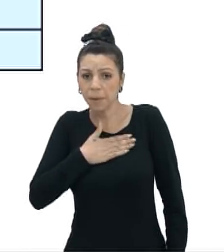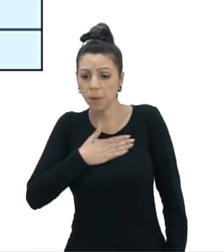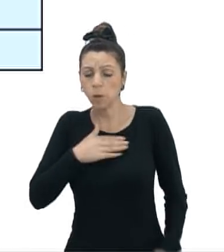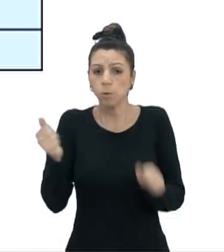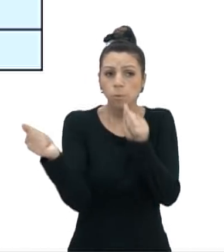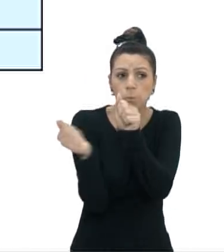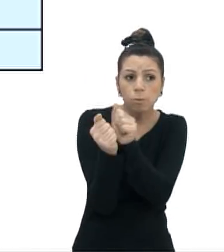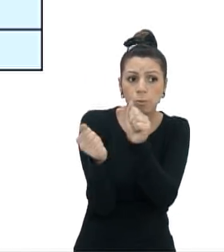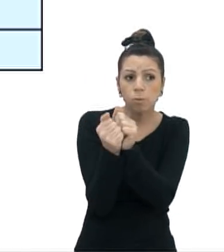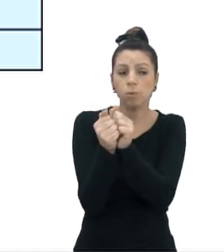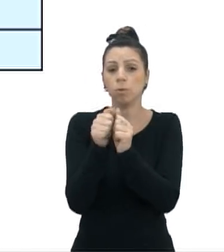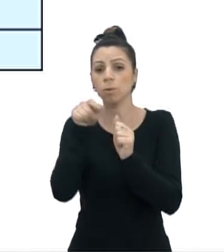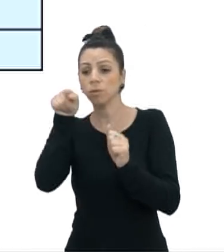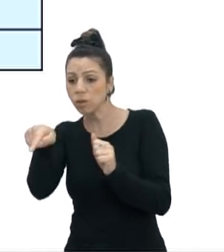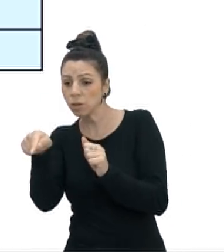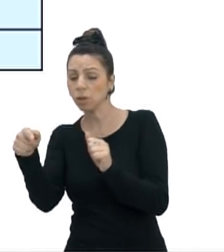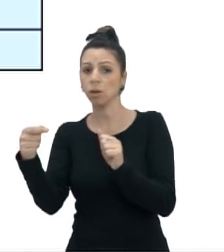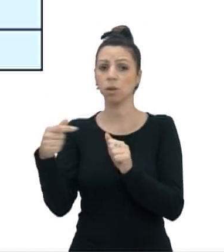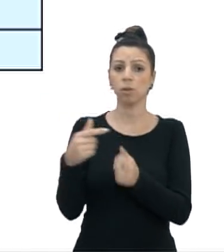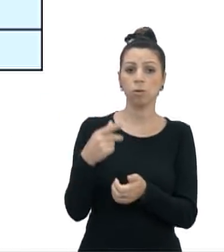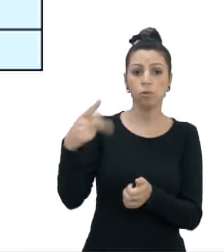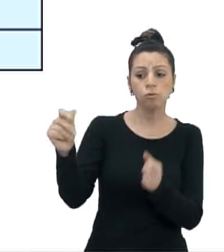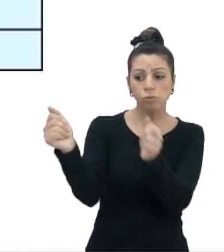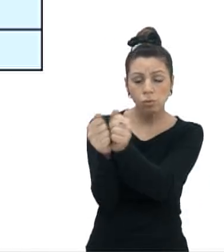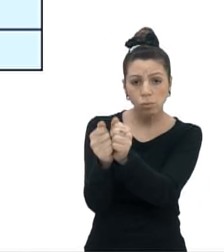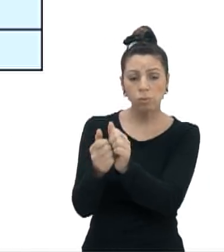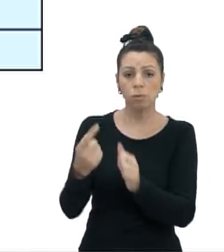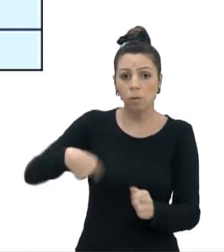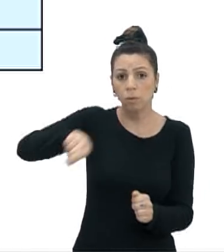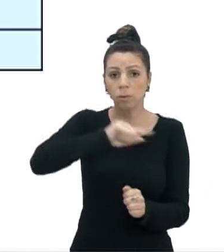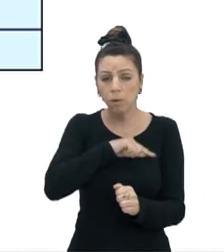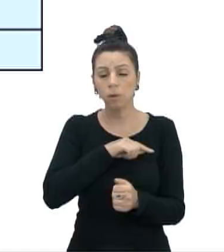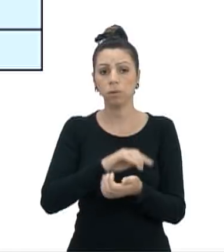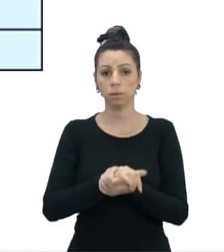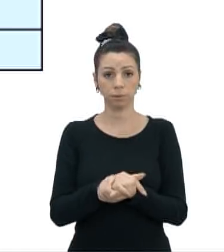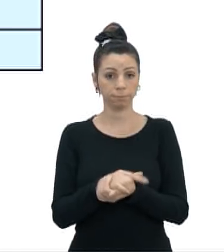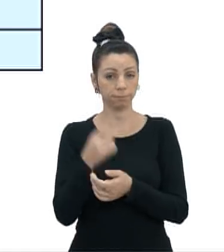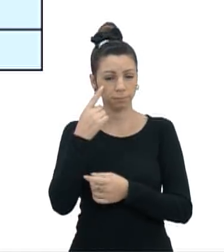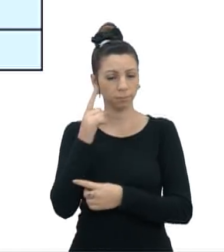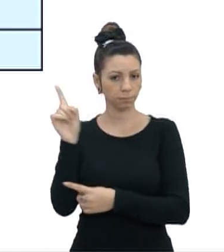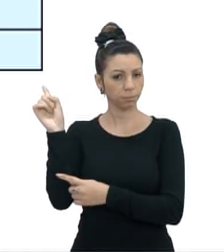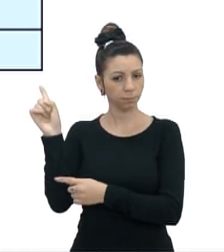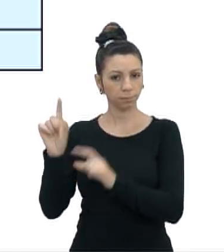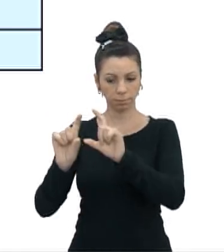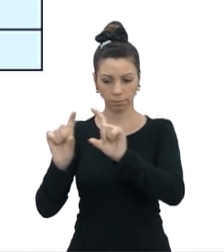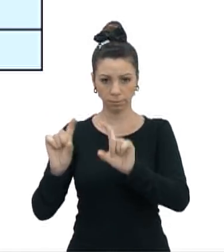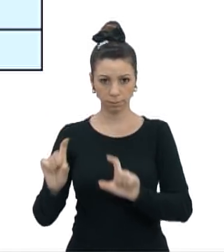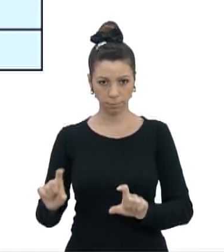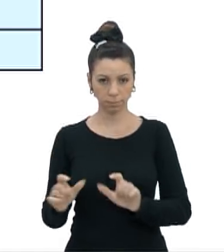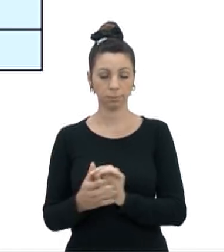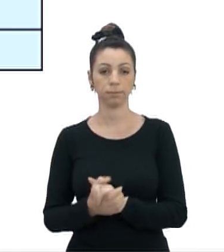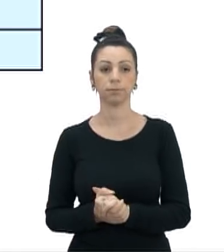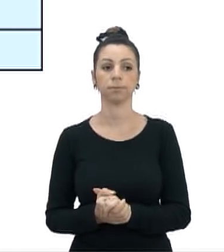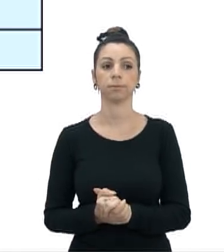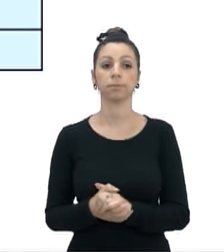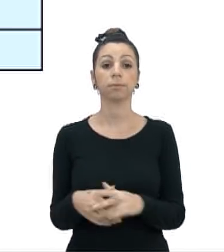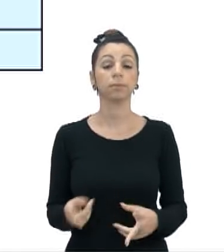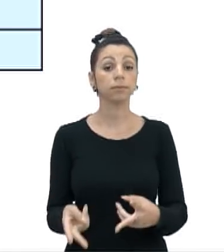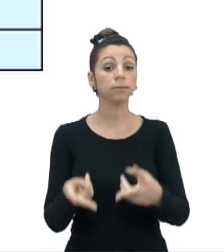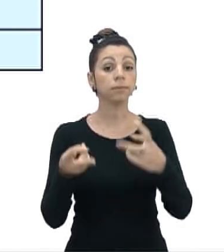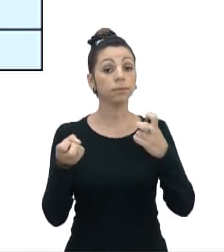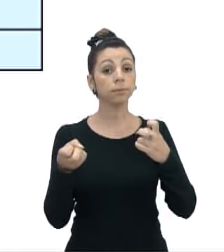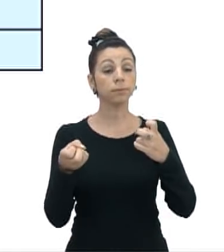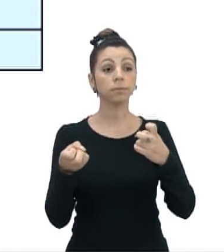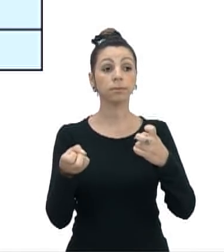ti, contigo, si, consigo, nós, conosco, vós, convosco, si, consigo. E observe,